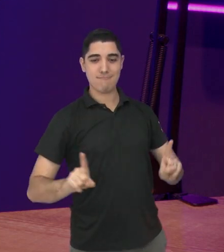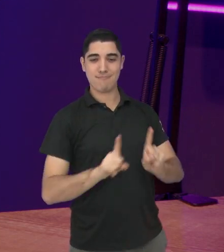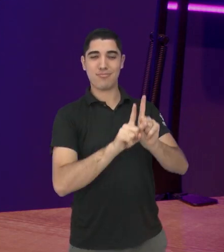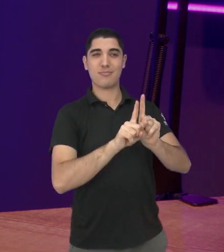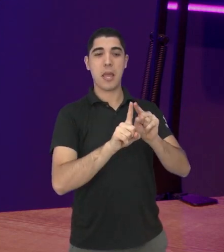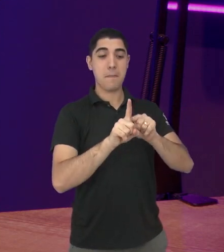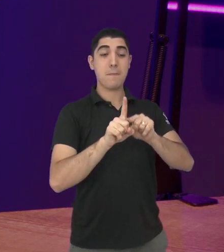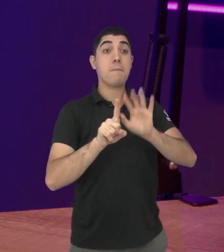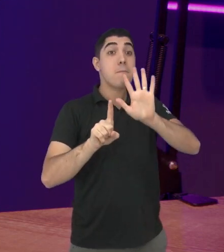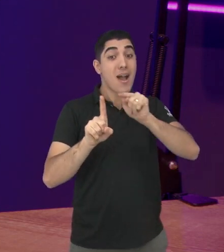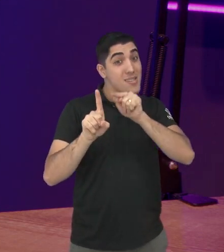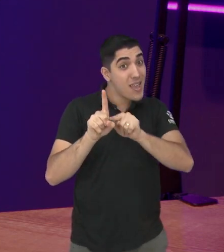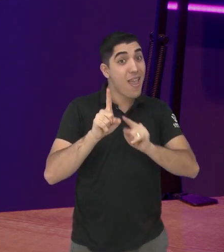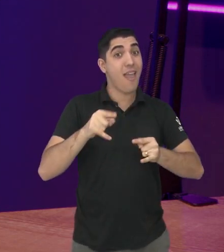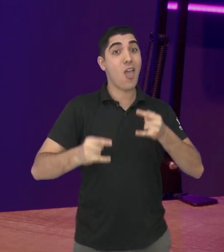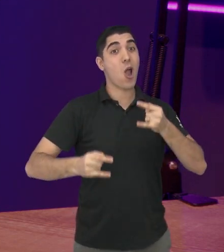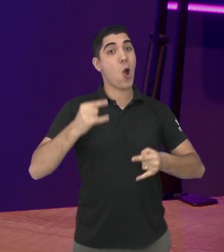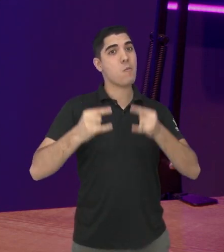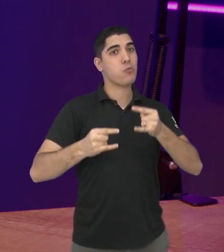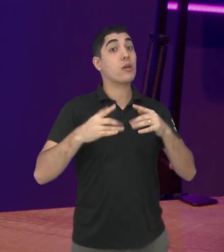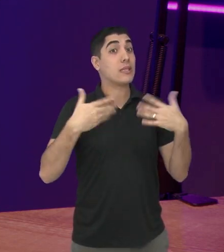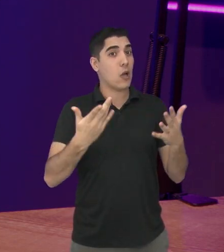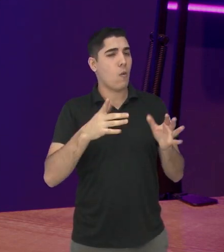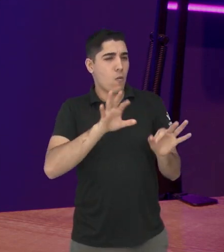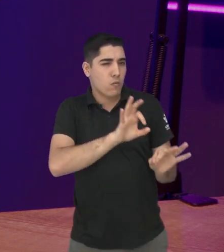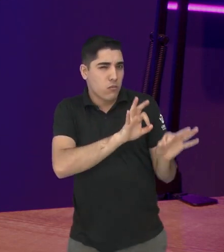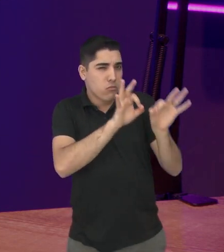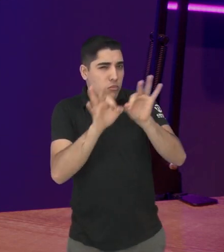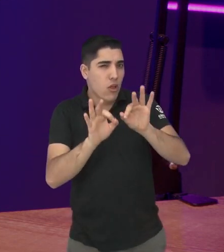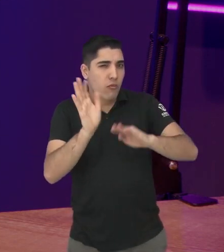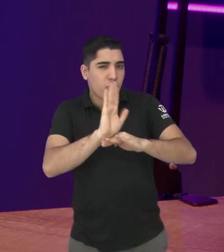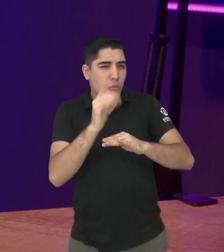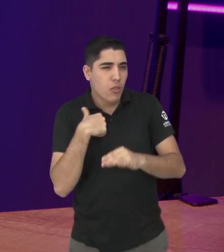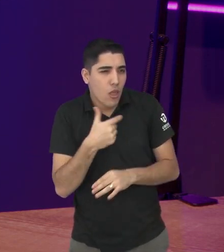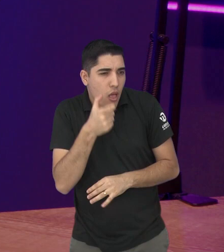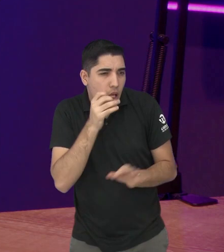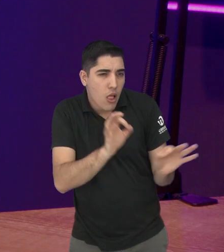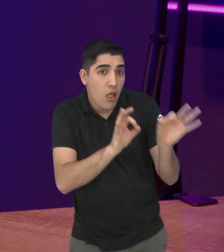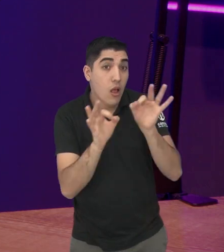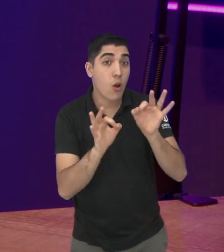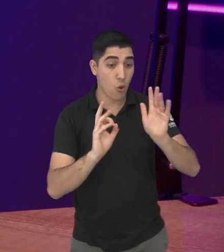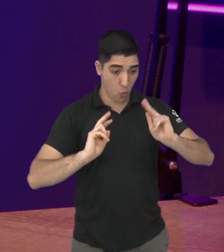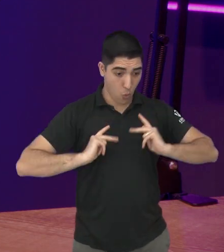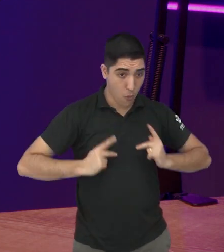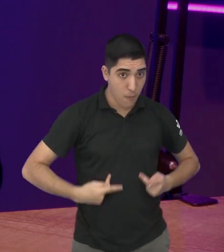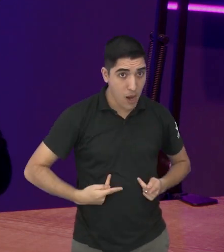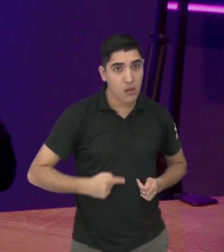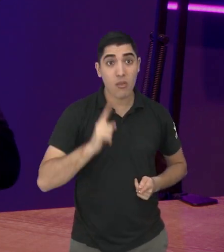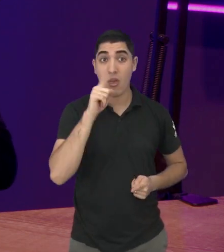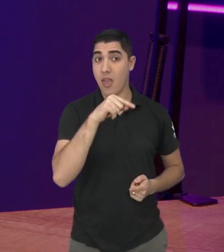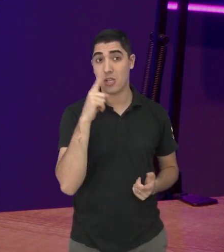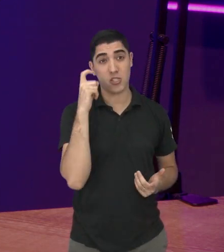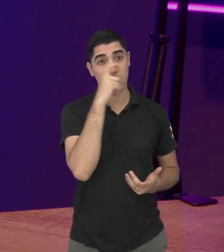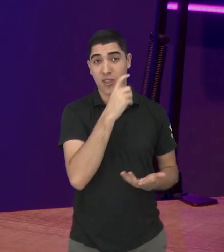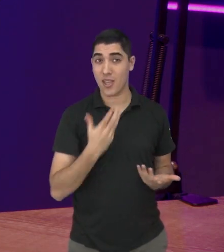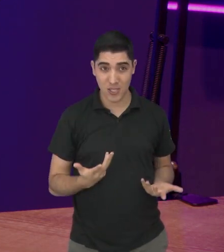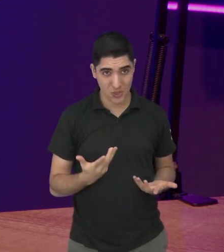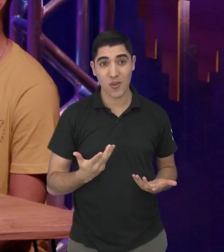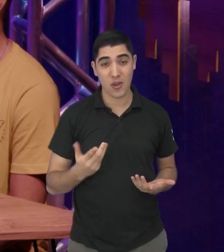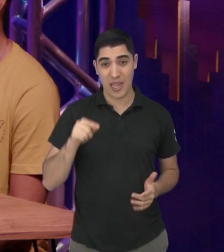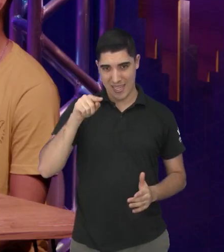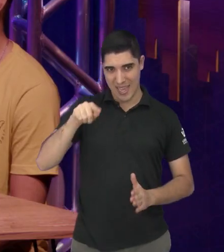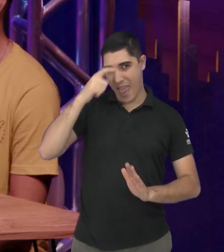entender. E só que daí a gente vai vendo durante o filme que é muito complexo. Os seres humanos são muito complexos e